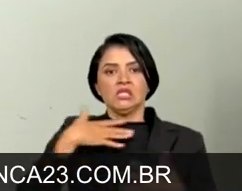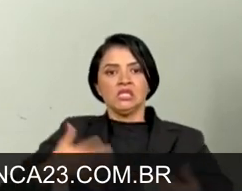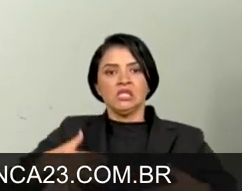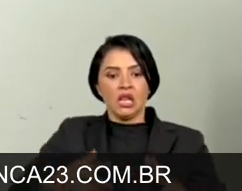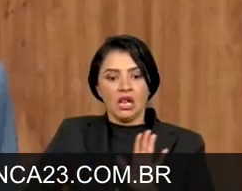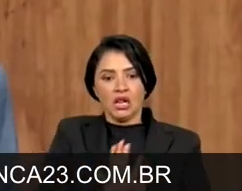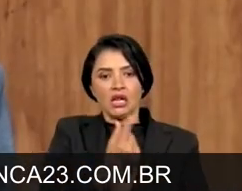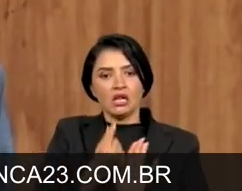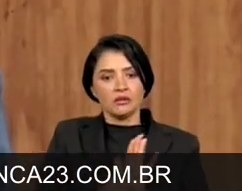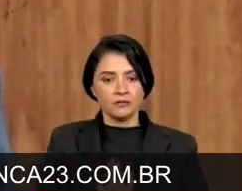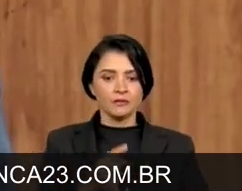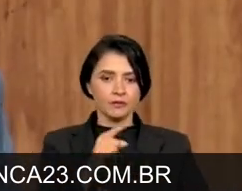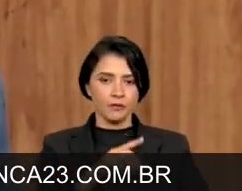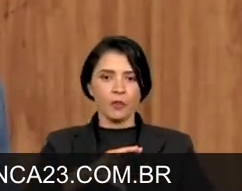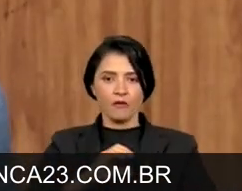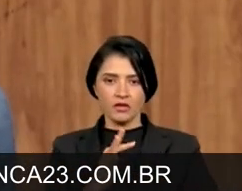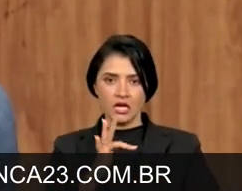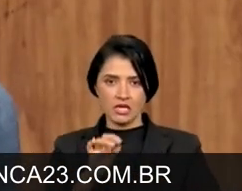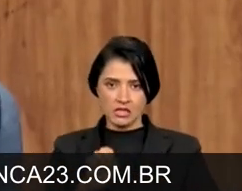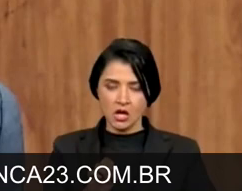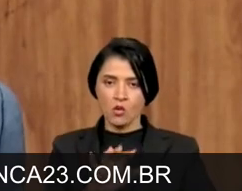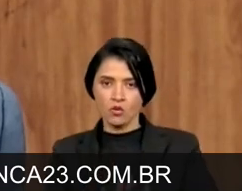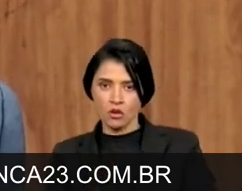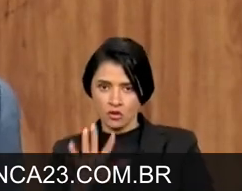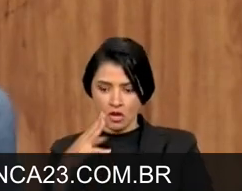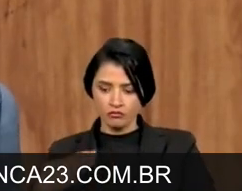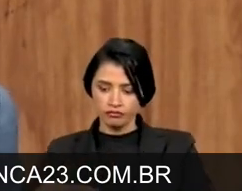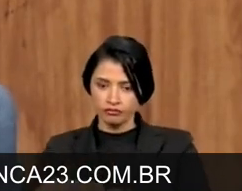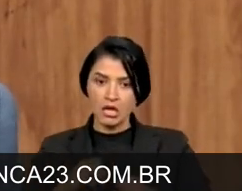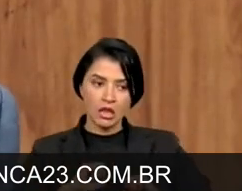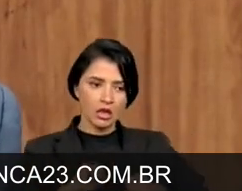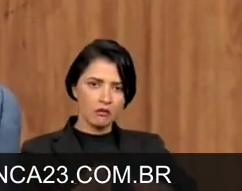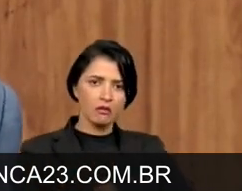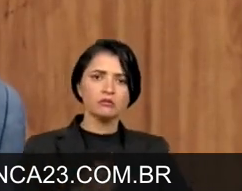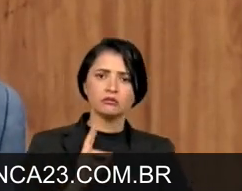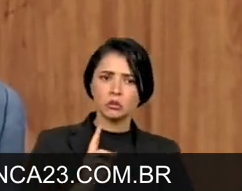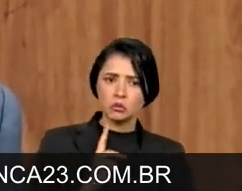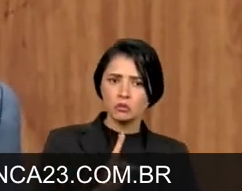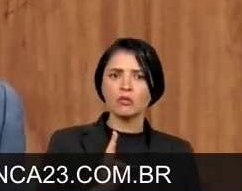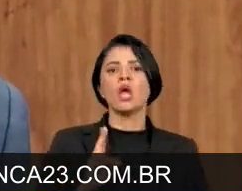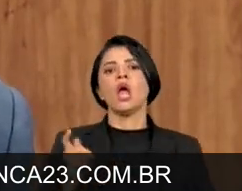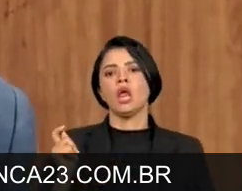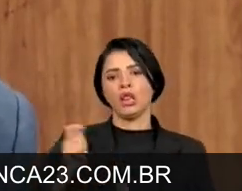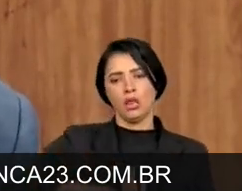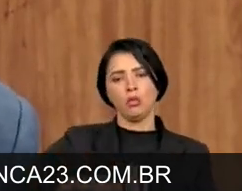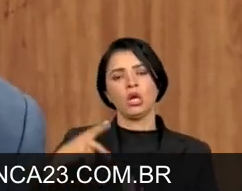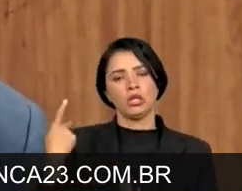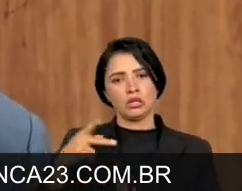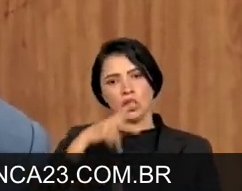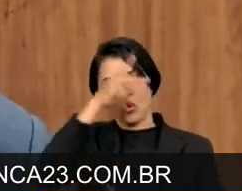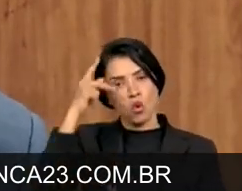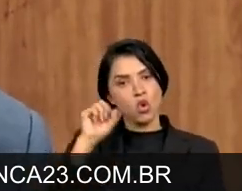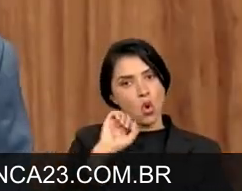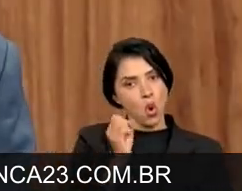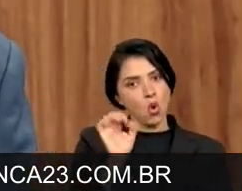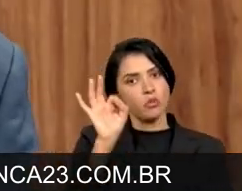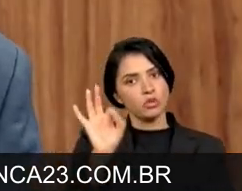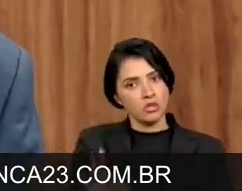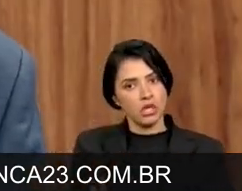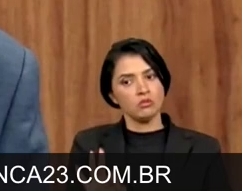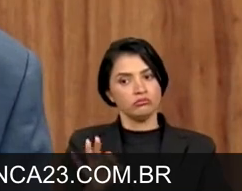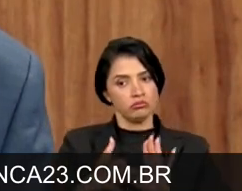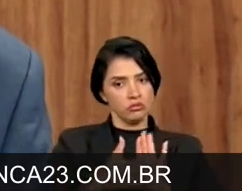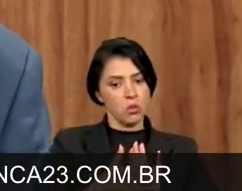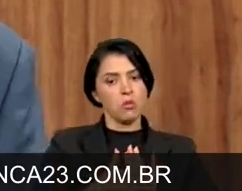seu orçamento a Confederação Nacional dos Municípios defende a manutenção da tributação das prefeituras em 88% essa